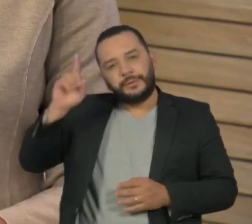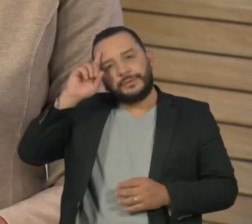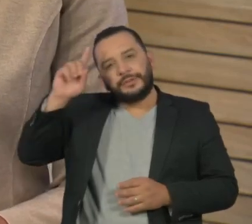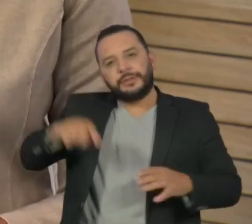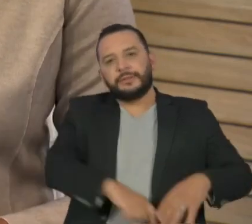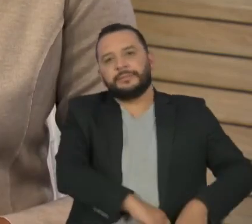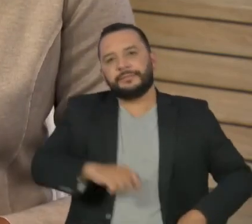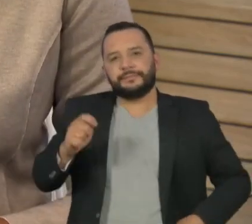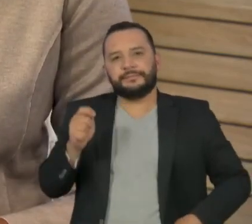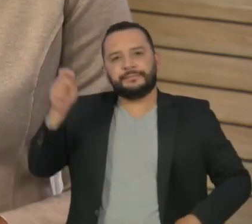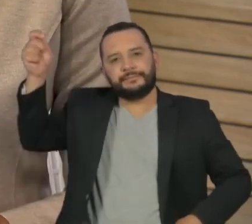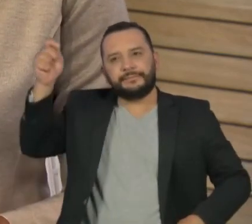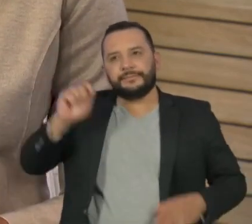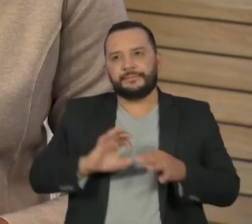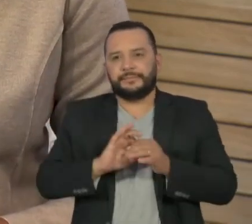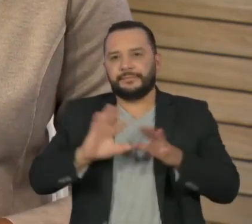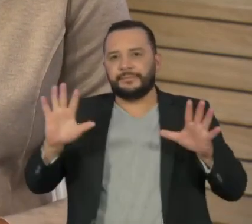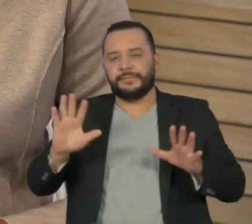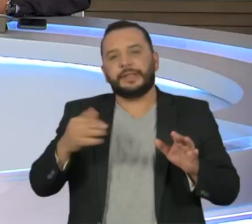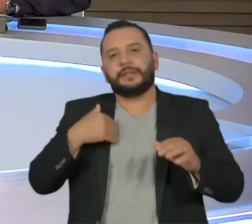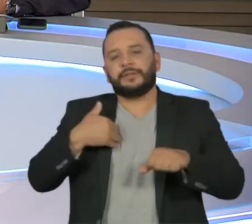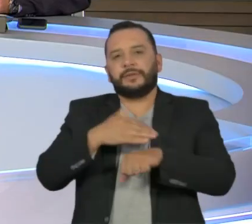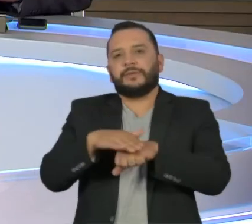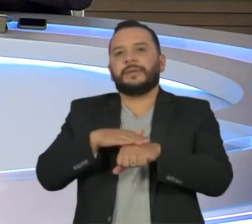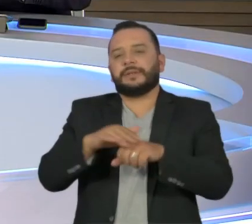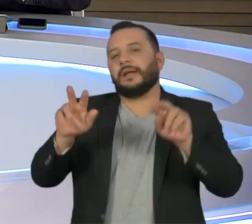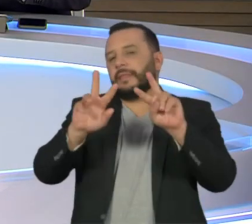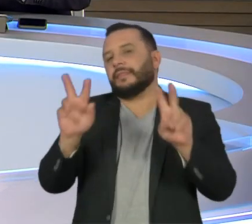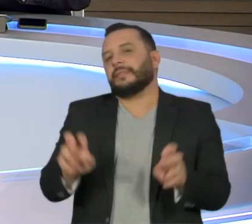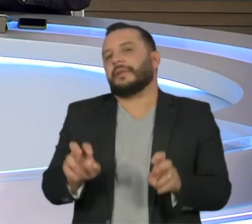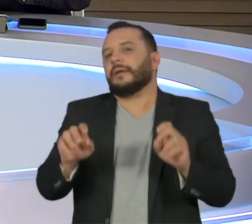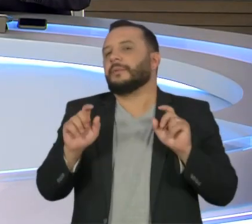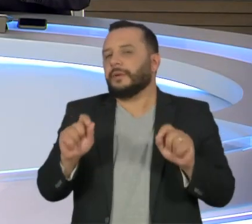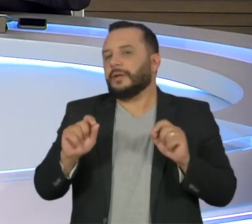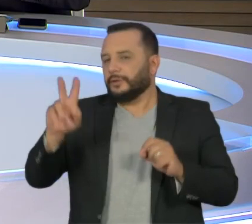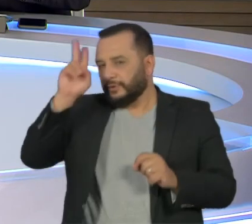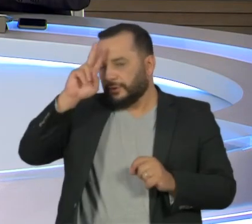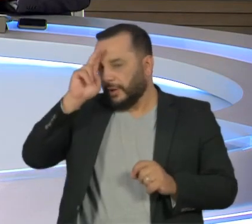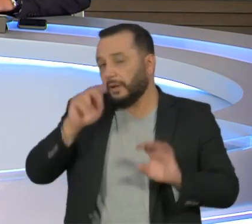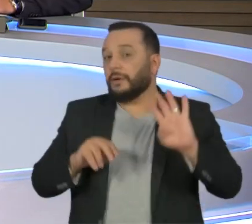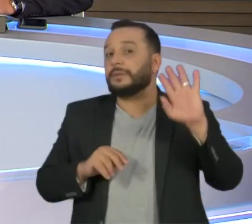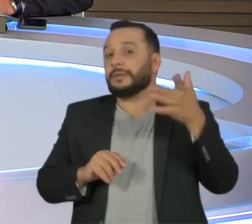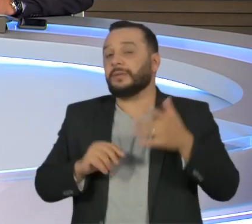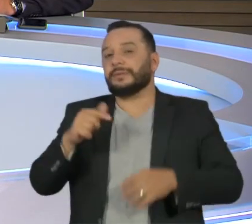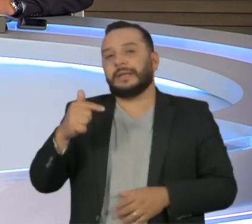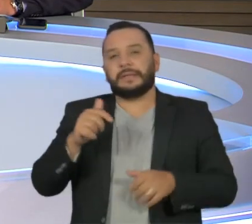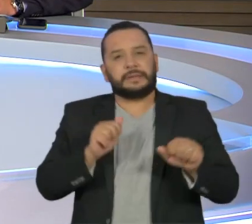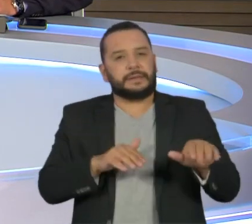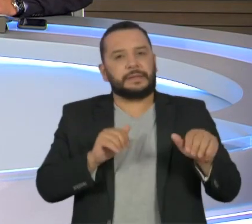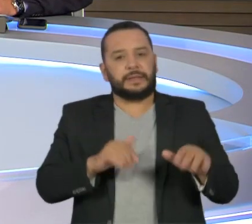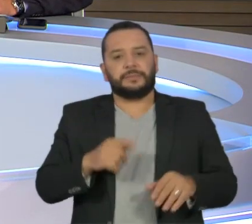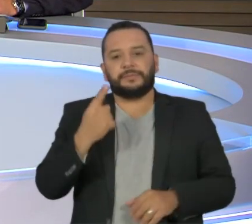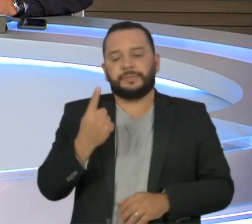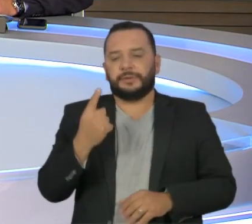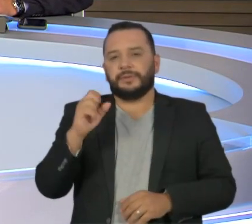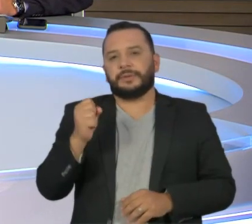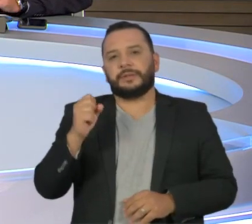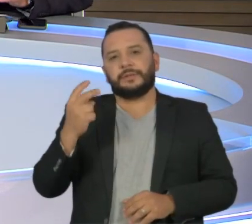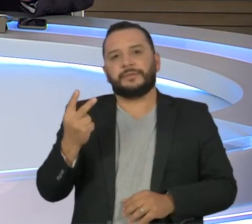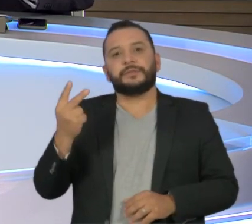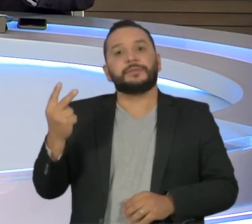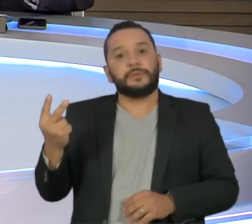Tendência, nós vamos conversar sobre história. O que aconteceu naquele 7 de setembro de